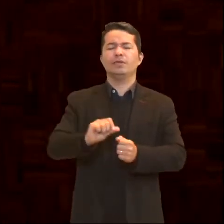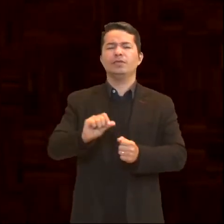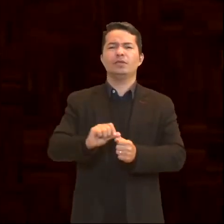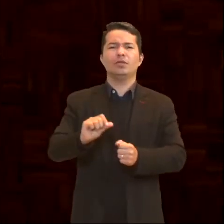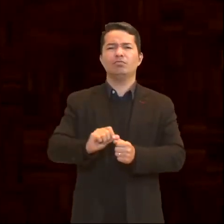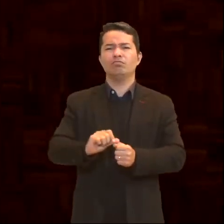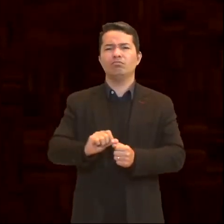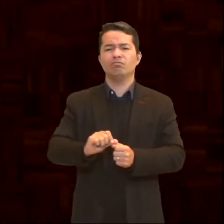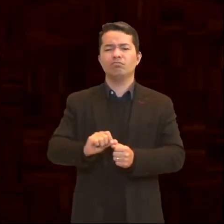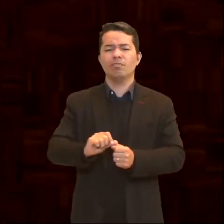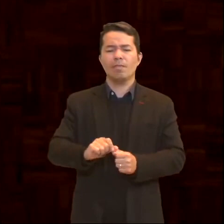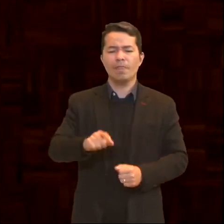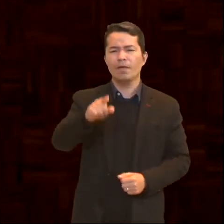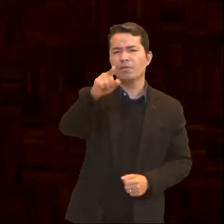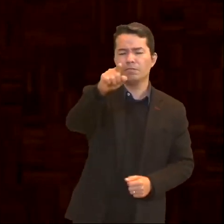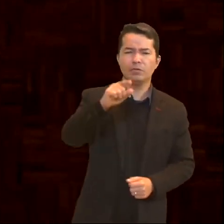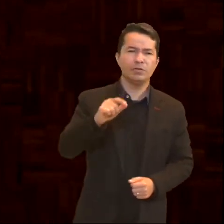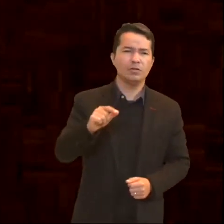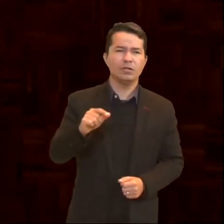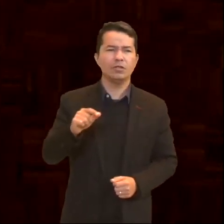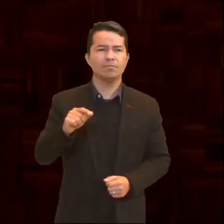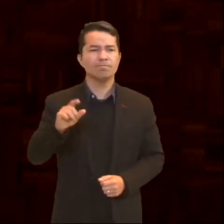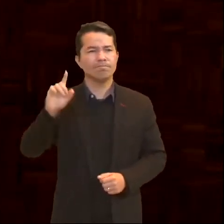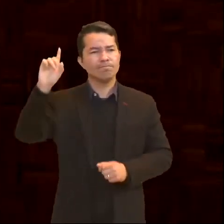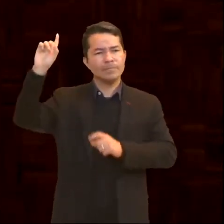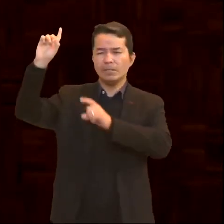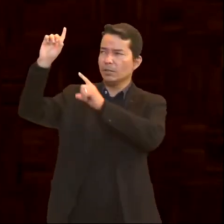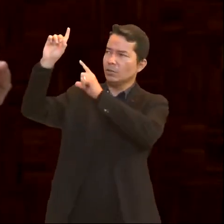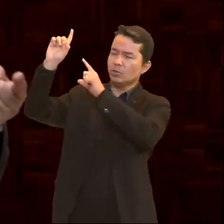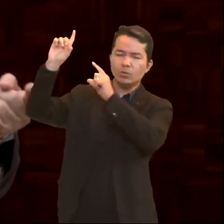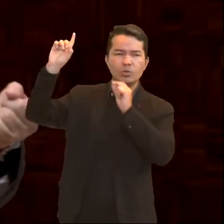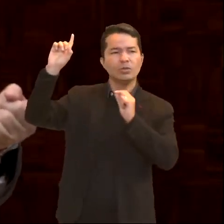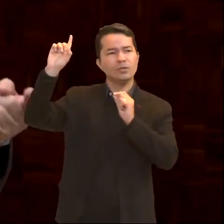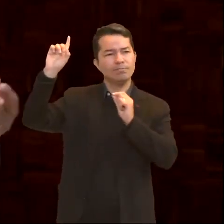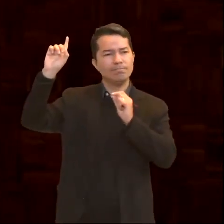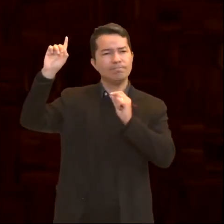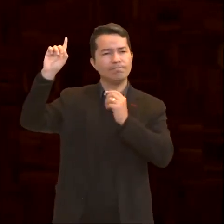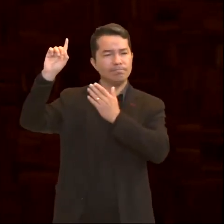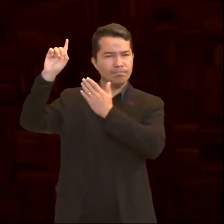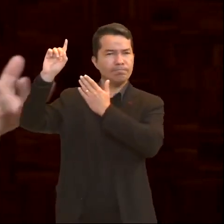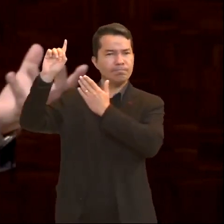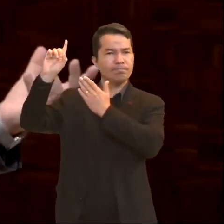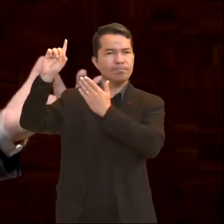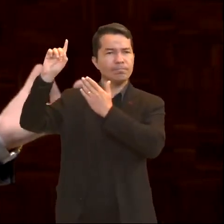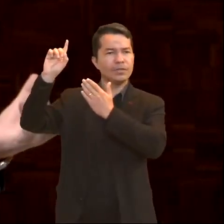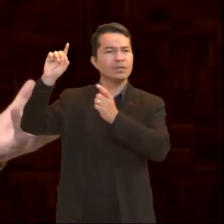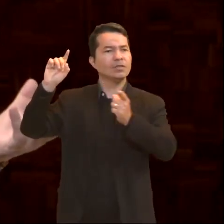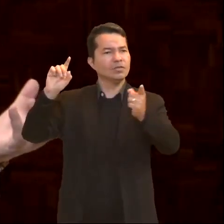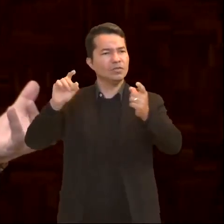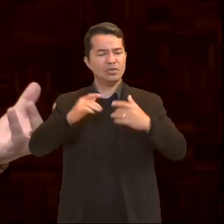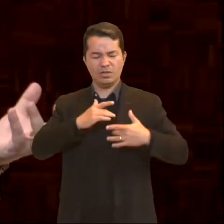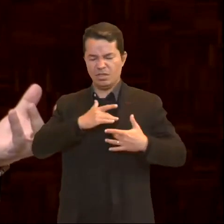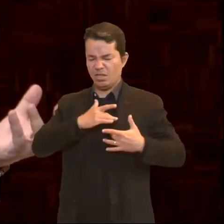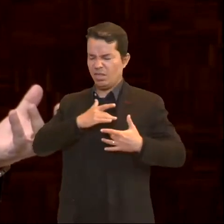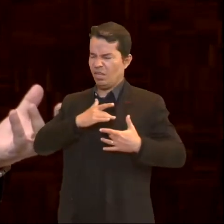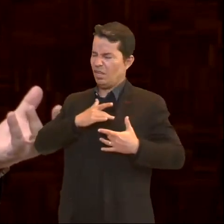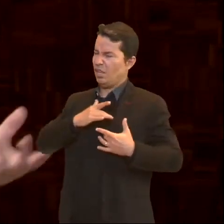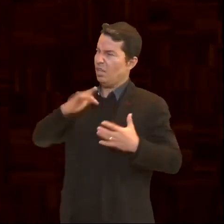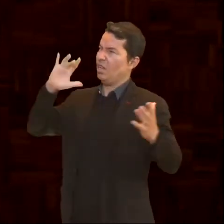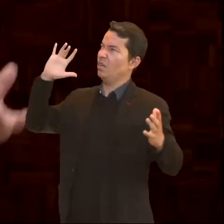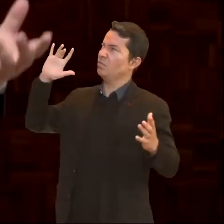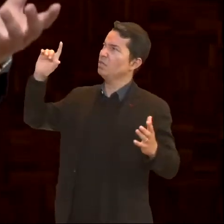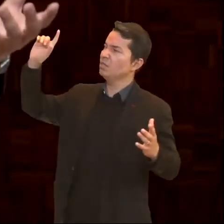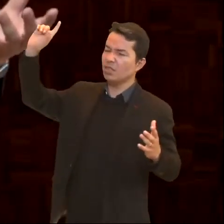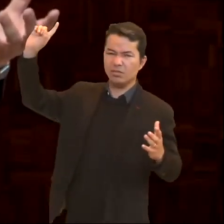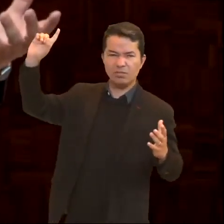Toma a decisão. E aí, quando a gente toma a decisão, o Senhor abre as portas da graça outra vez para nós